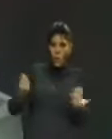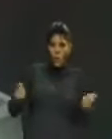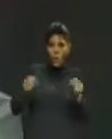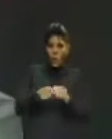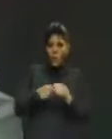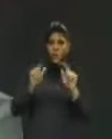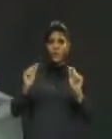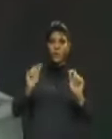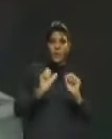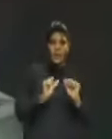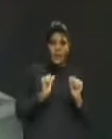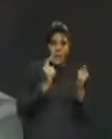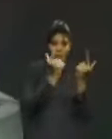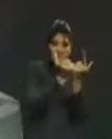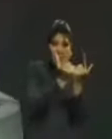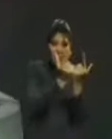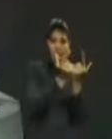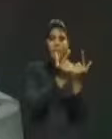do Estado,